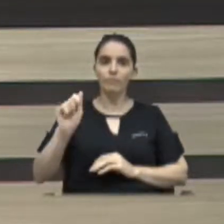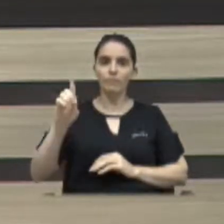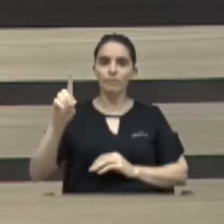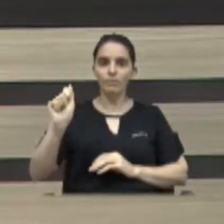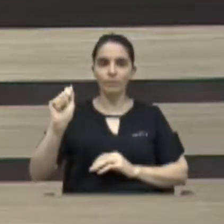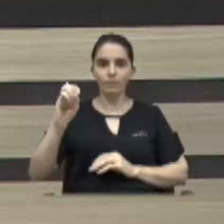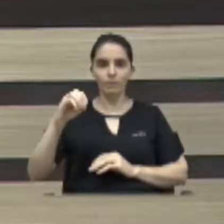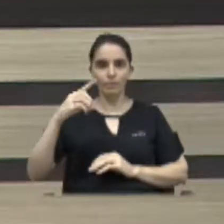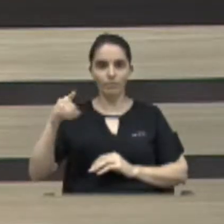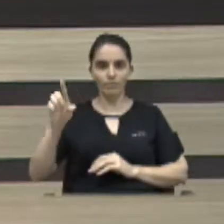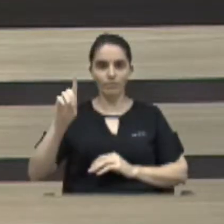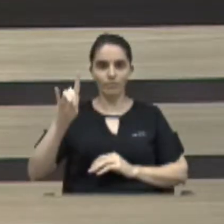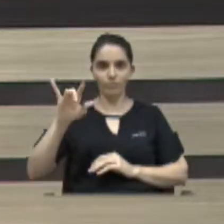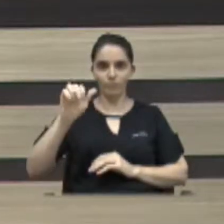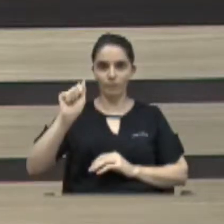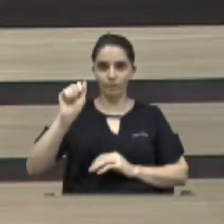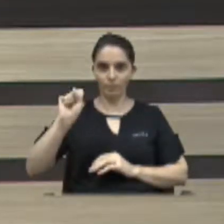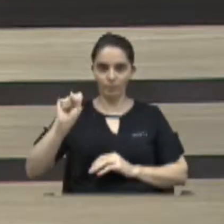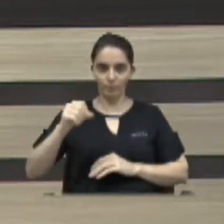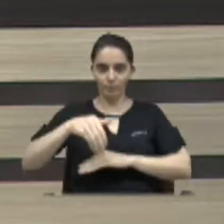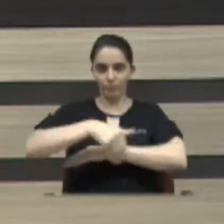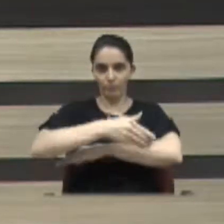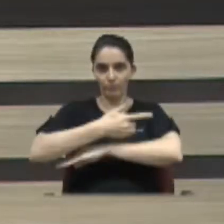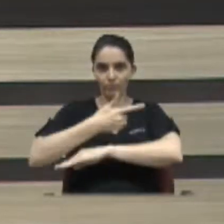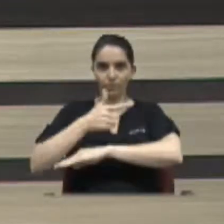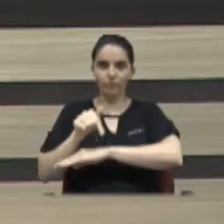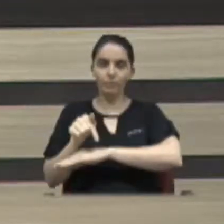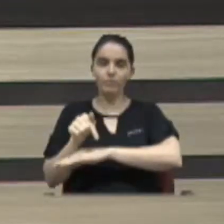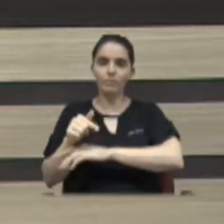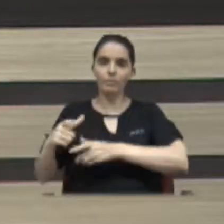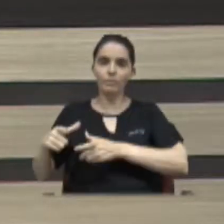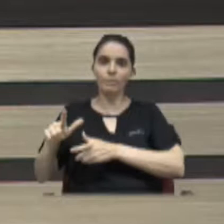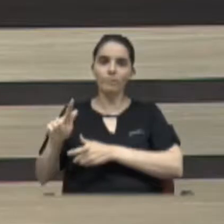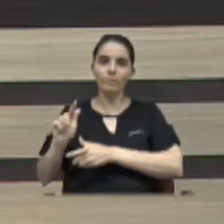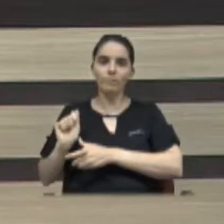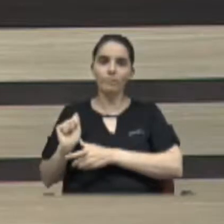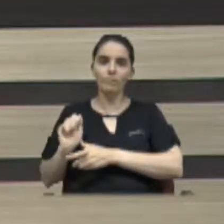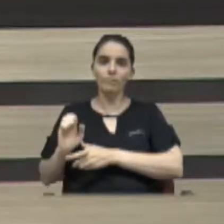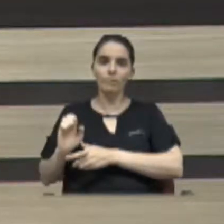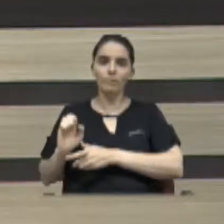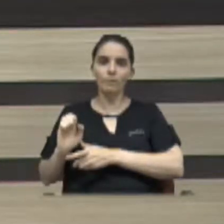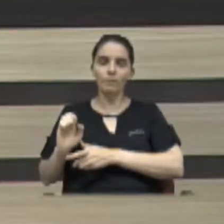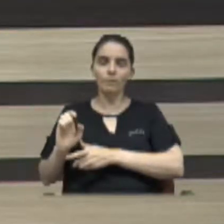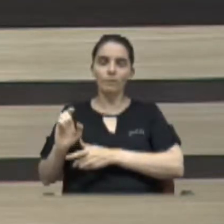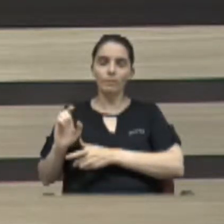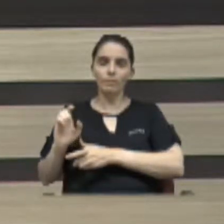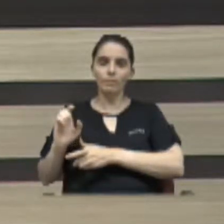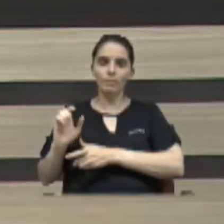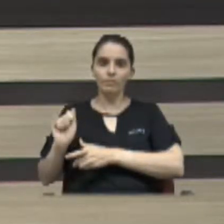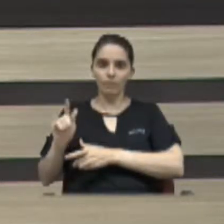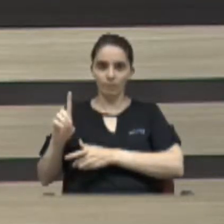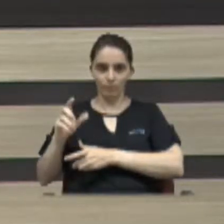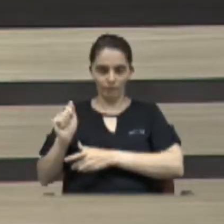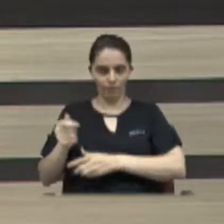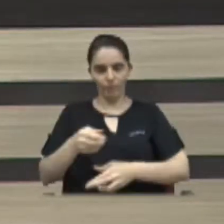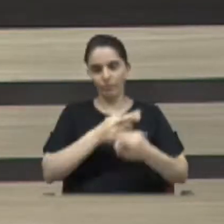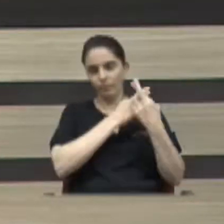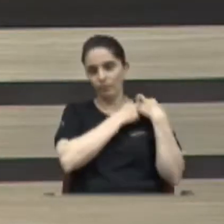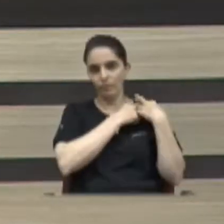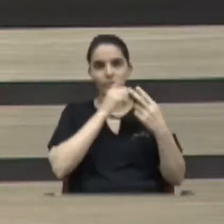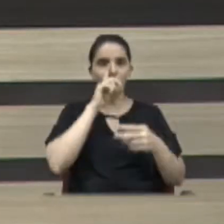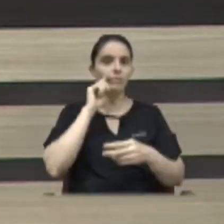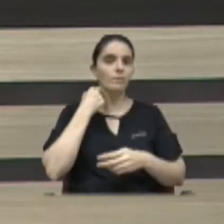Francisco Dias, a rua projetada 27, bairro Geada, no município de Limeira. Vereador Nilton